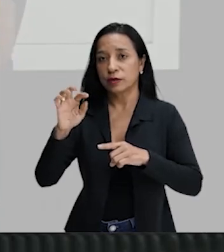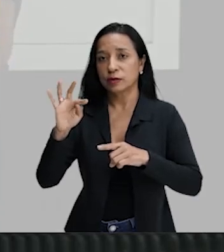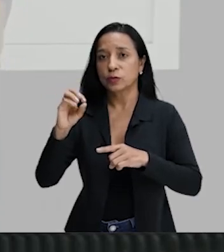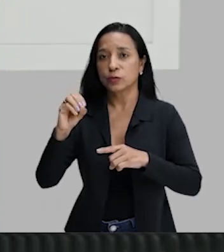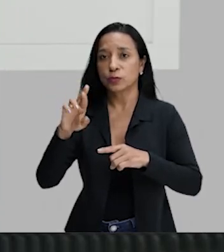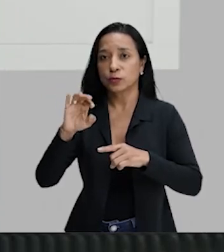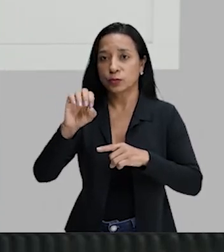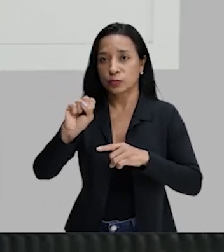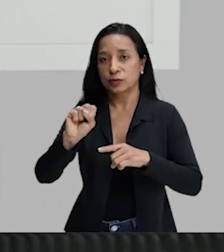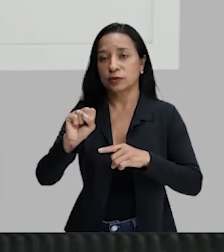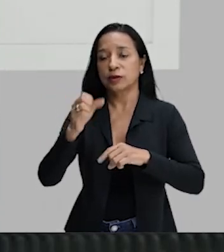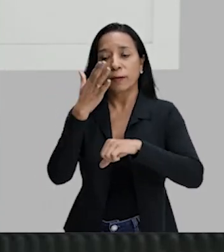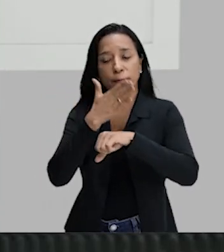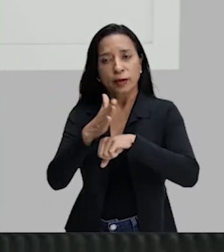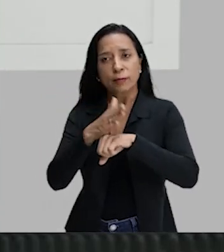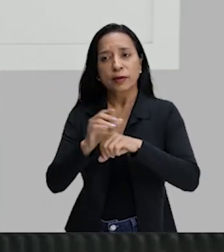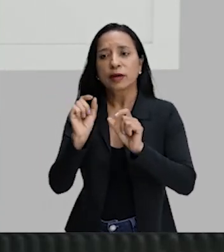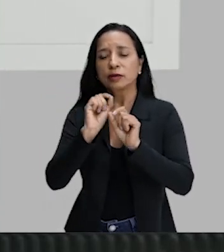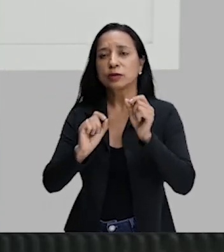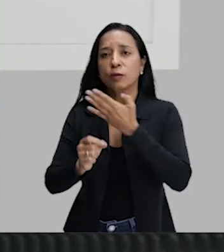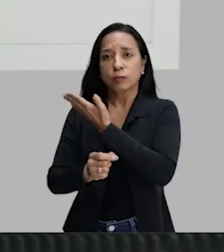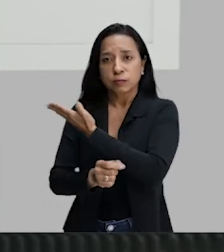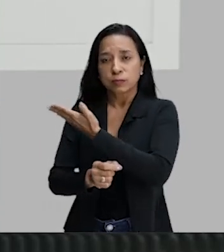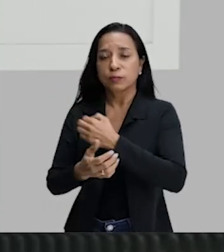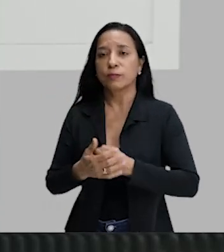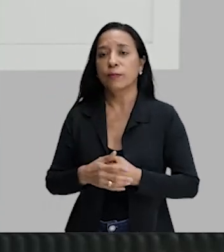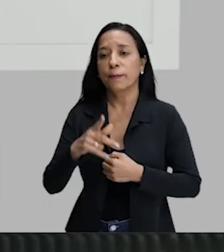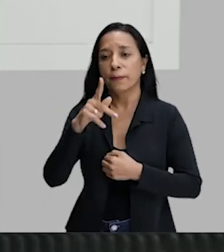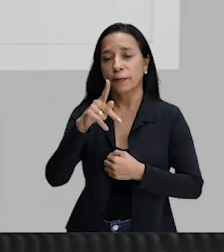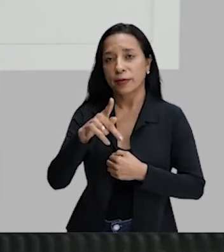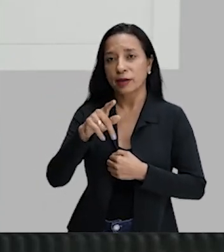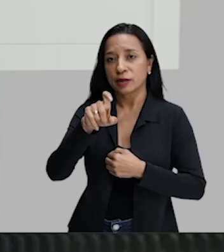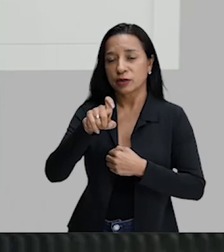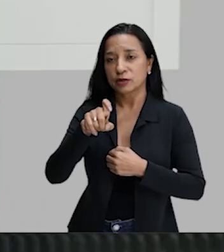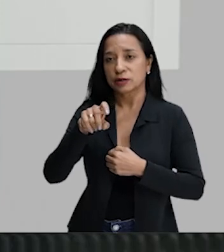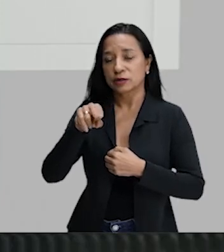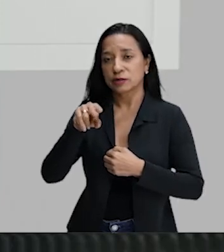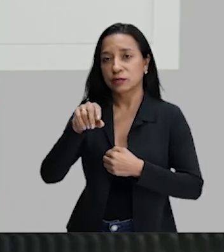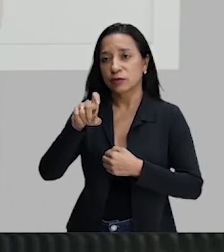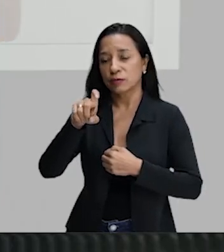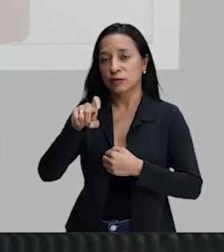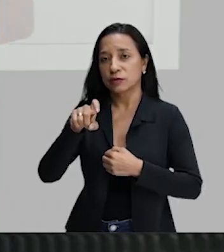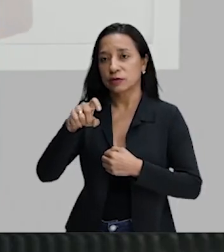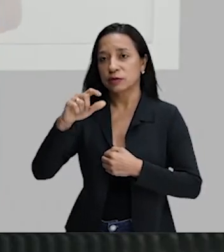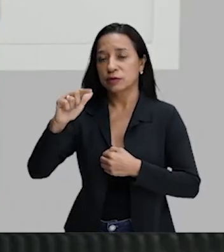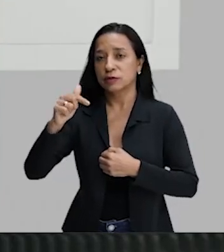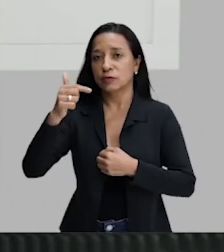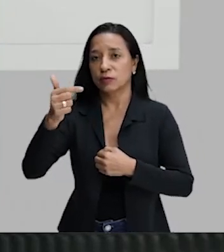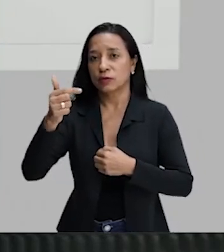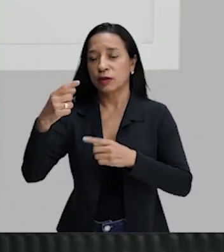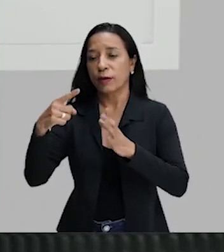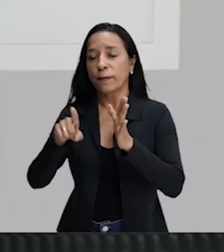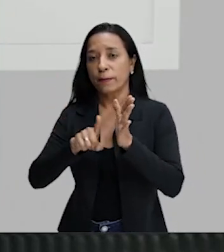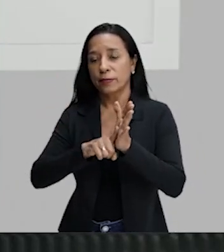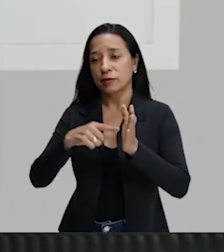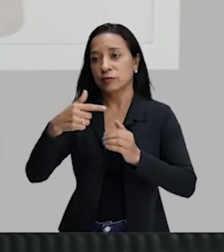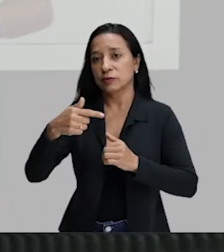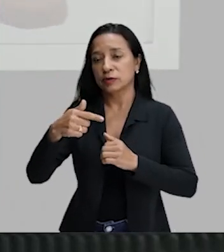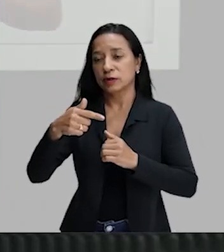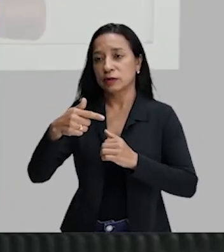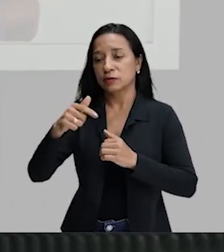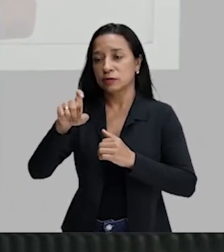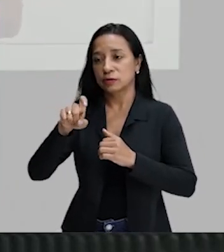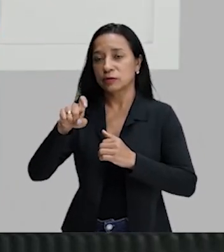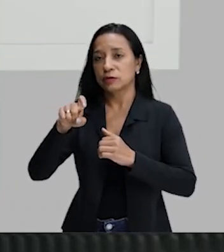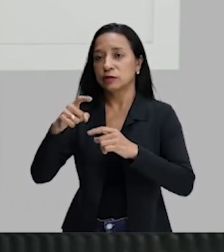Eu coloquei um polinômio aqui, ó. Px igual a x ao quadrado menos 7x mais 10. O que a gente vai fazer? A gente